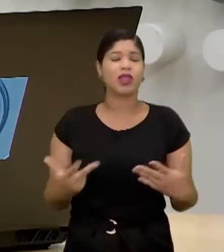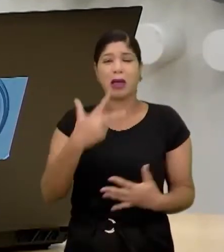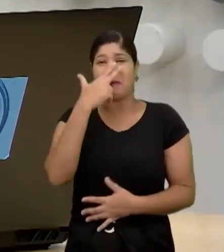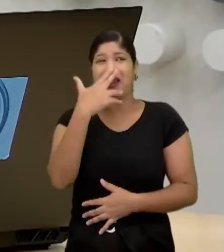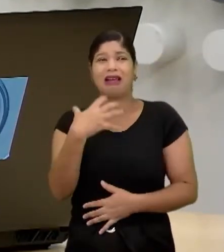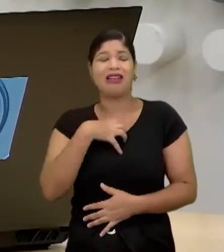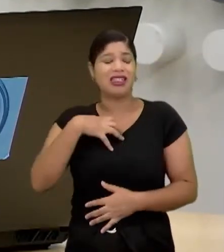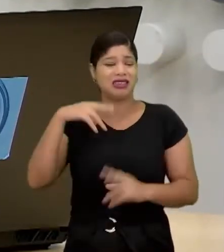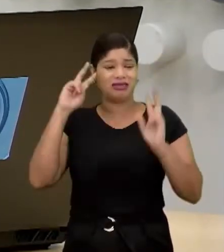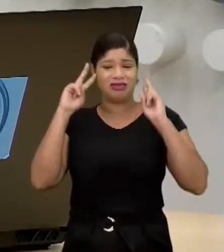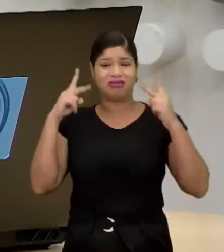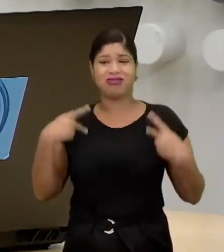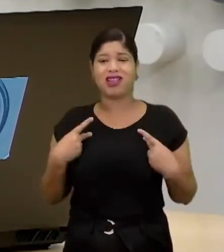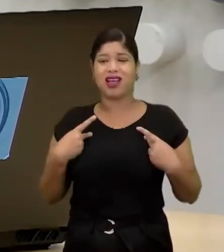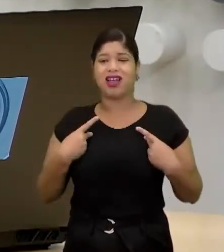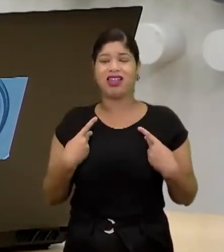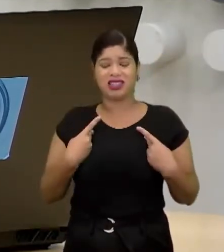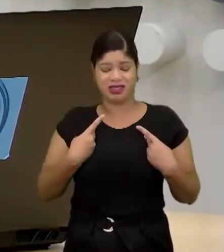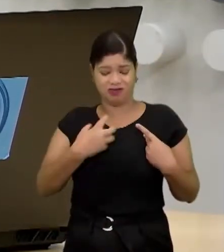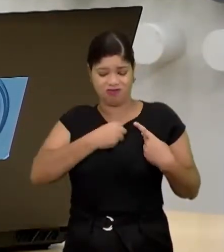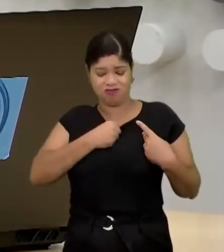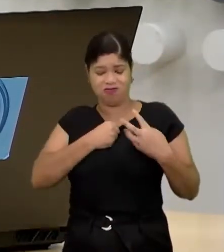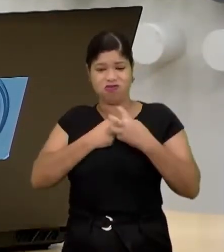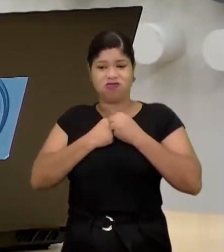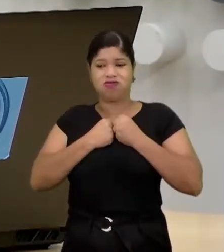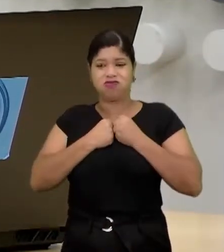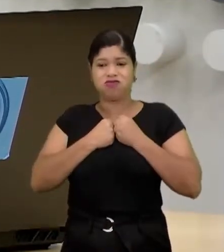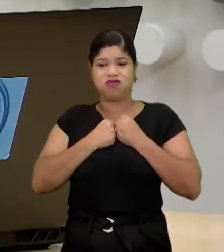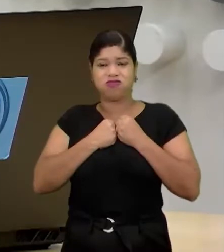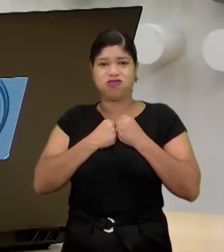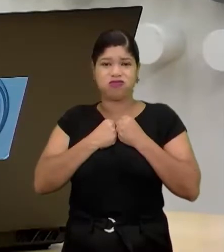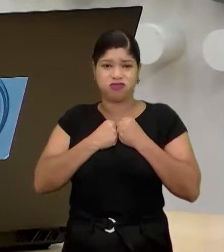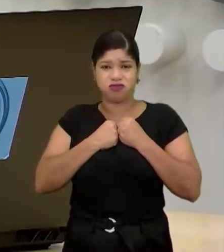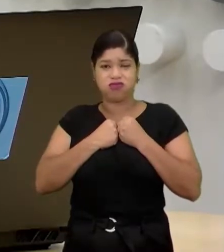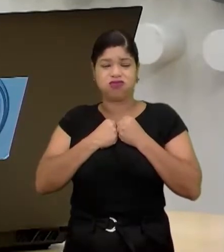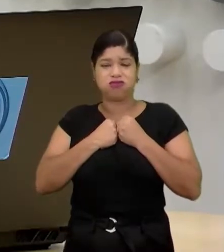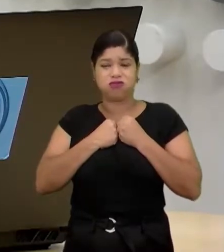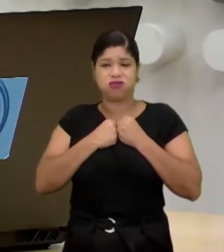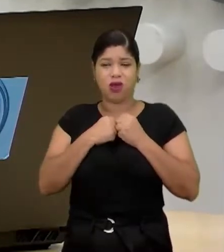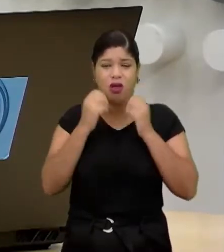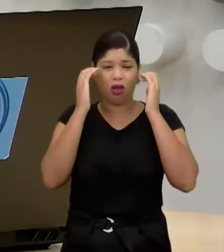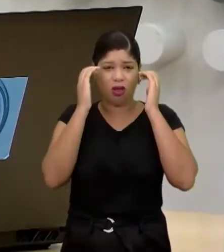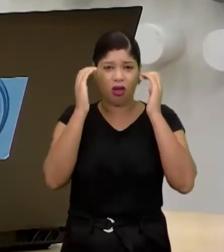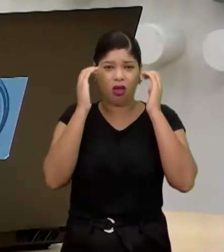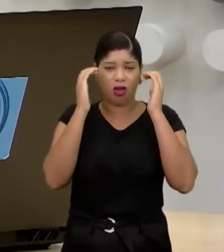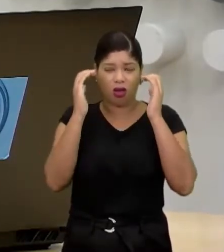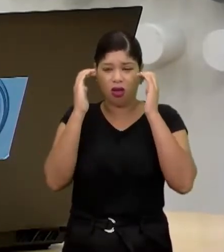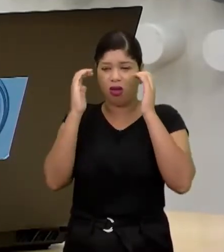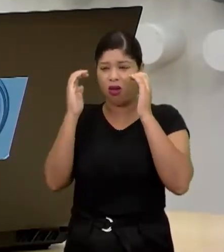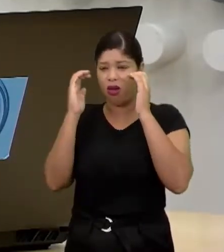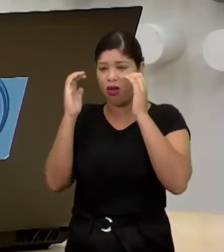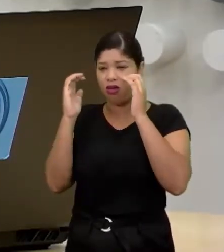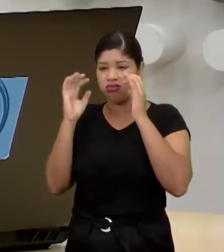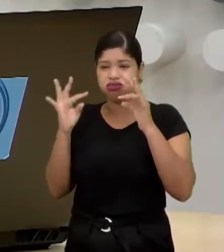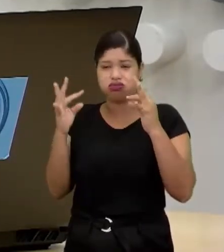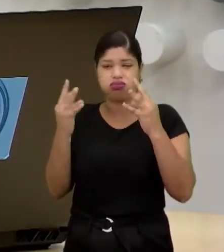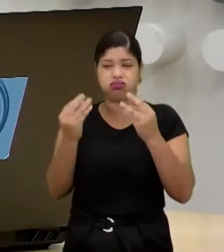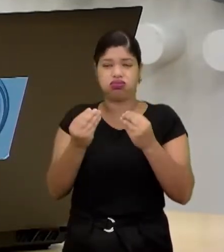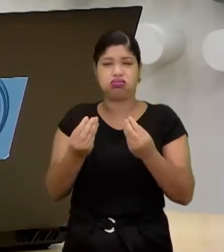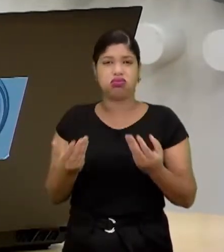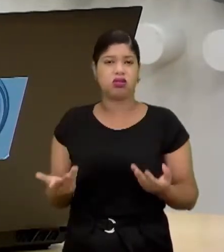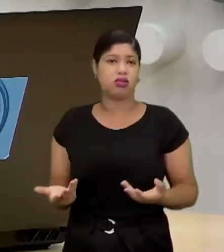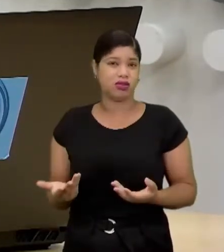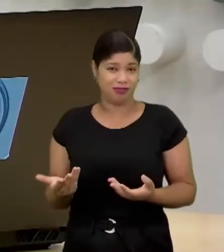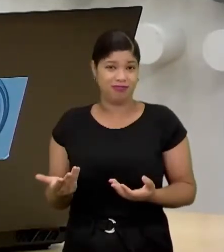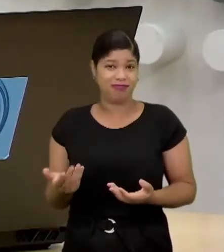própria natureza humana eu preciso ser assim sempre né retraído eu preciso sempre seguir regras seguir leis então